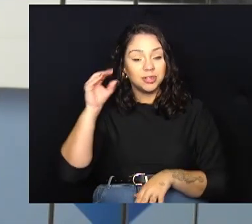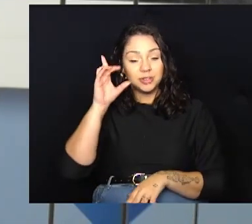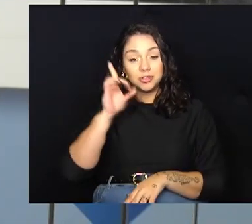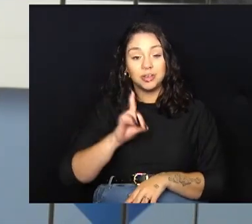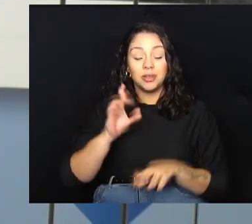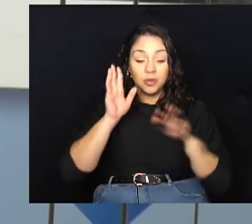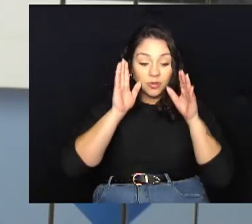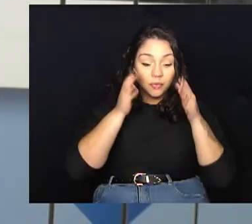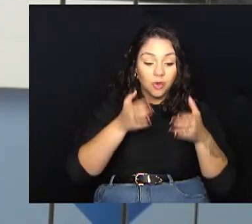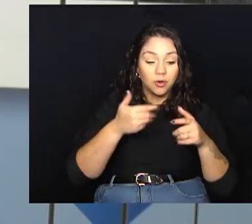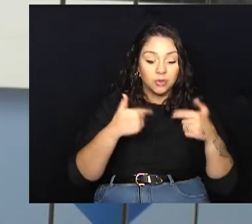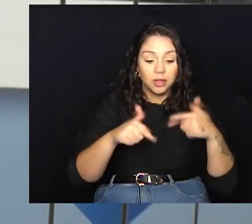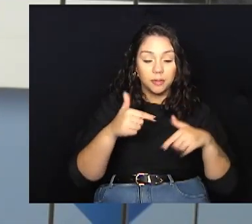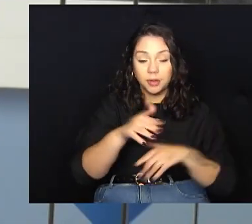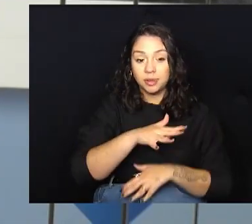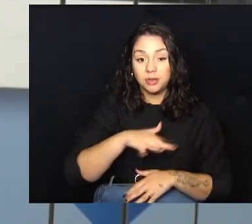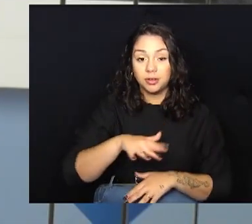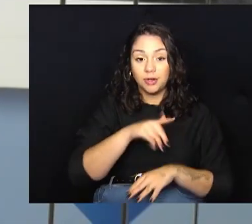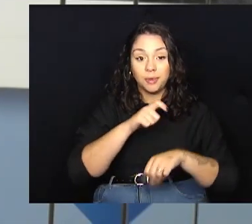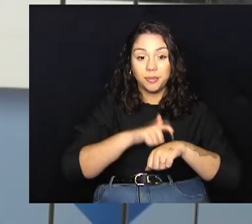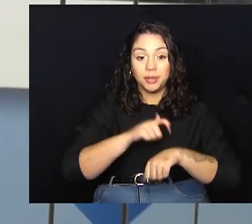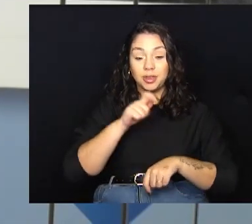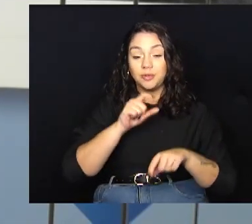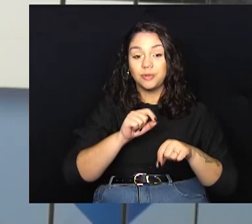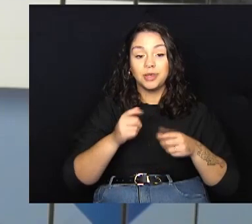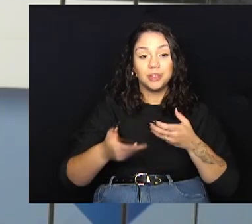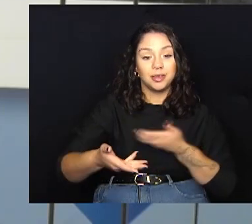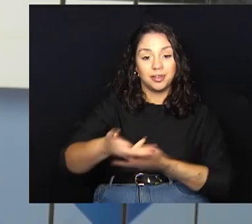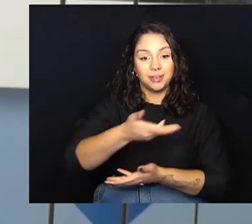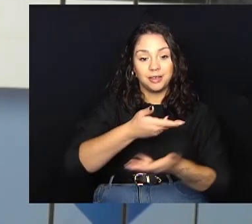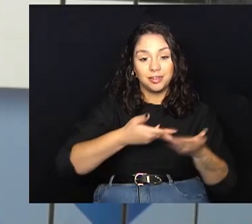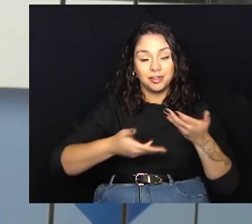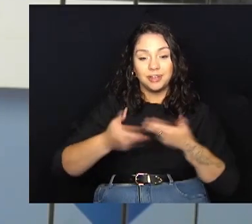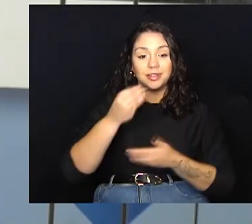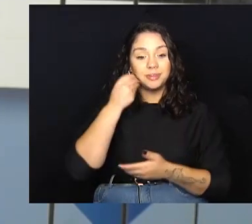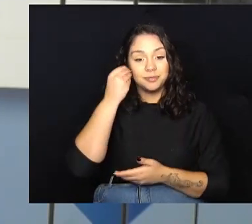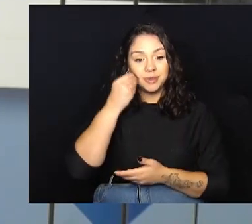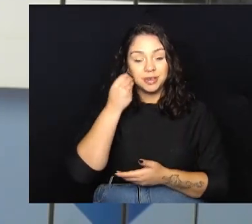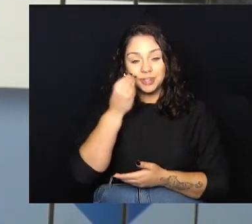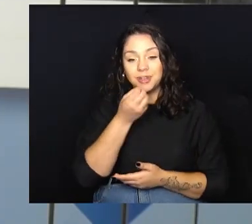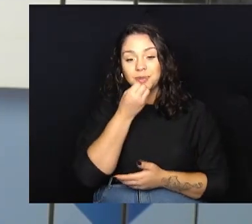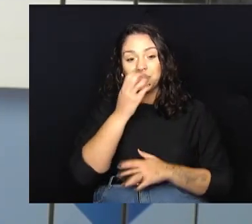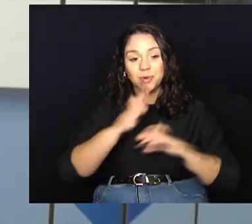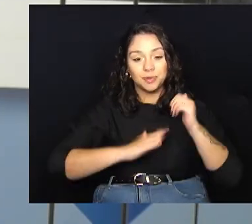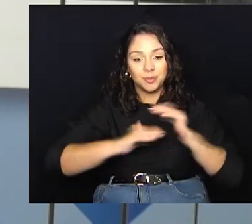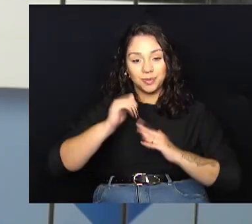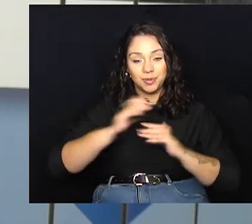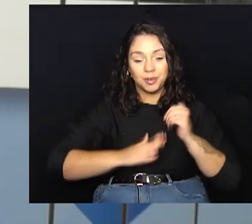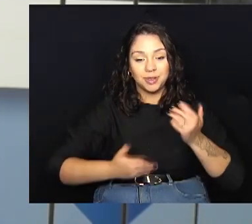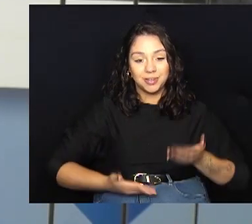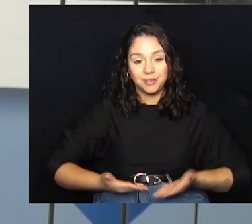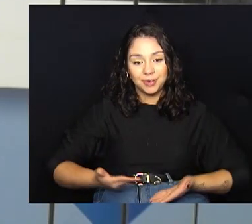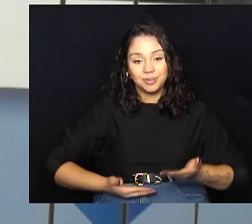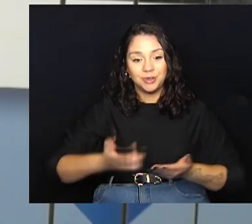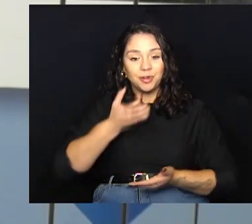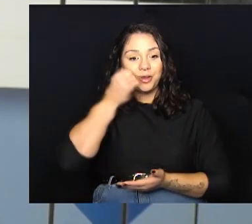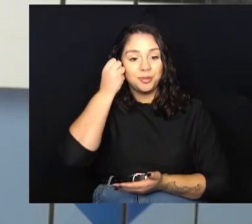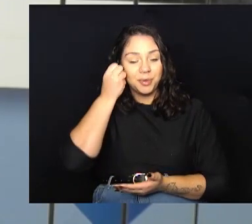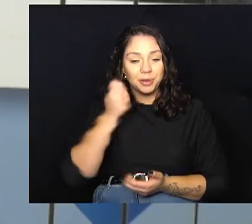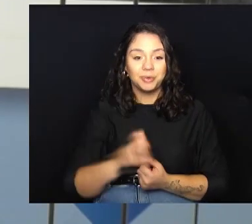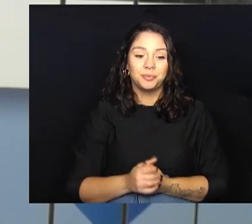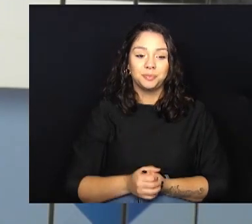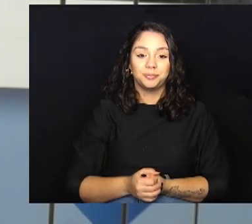trabalhadores da rede um momento de compartilhar experiência e boas práticas do serviço de acolhimento